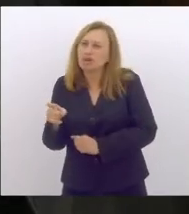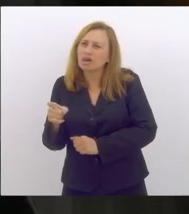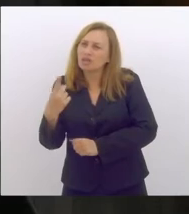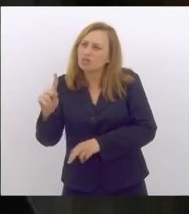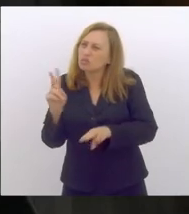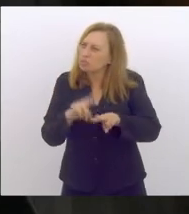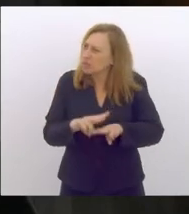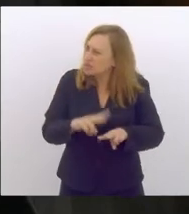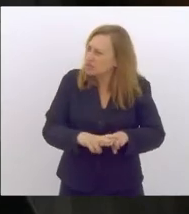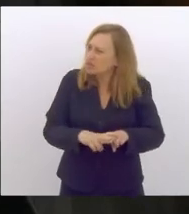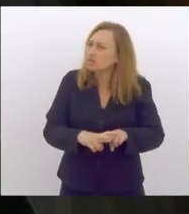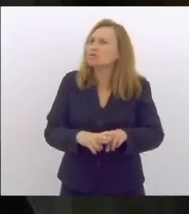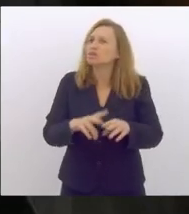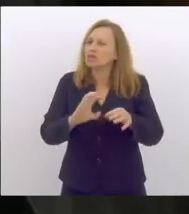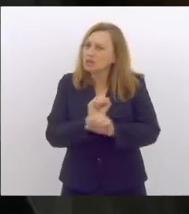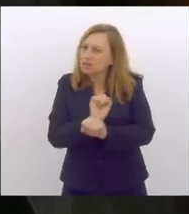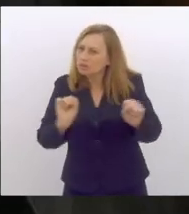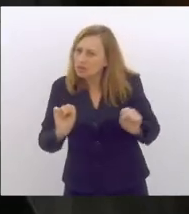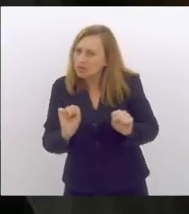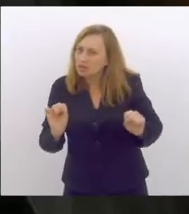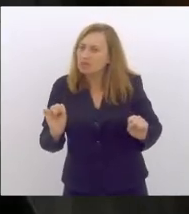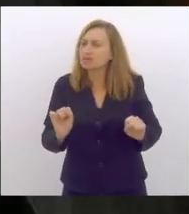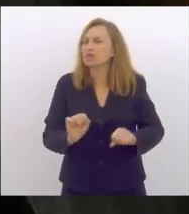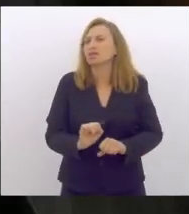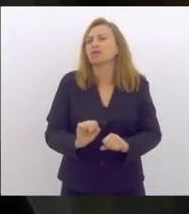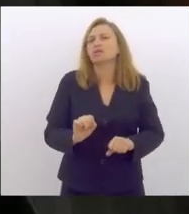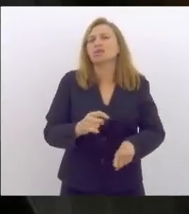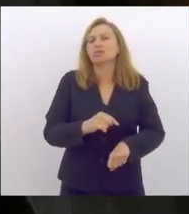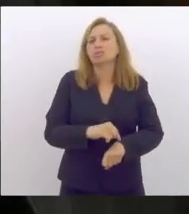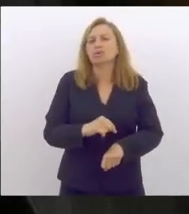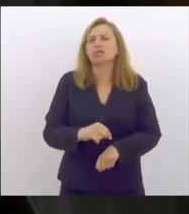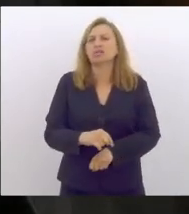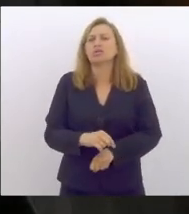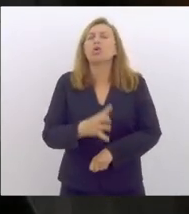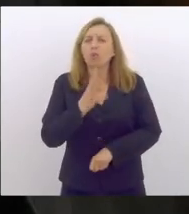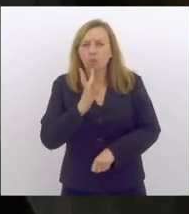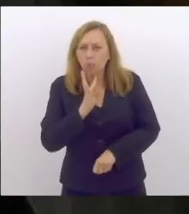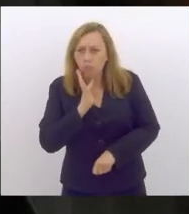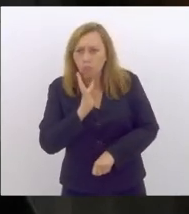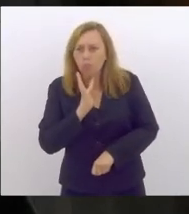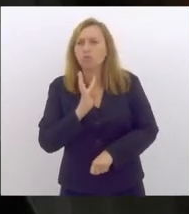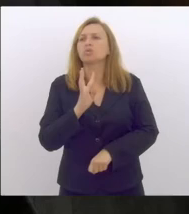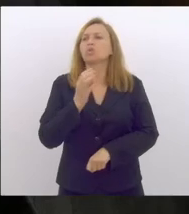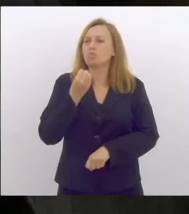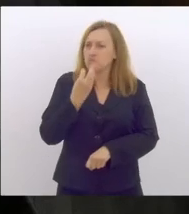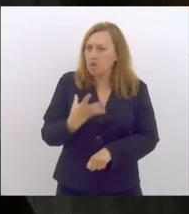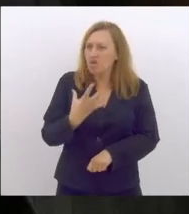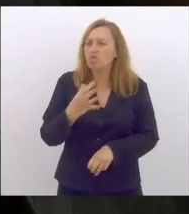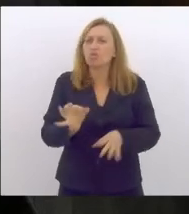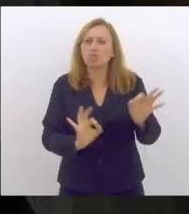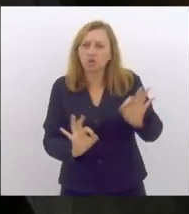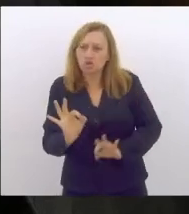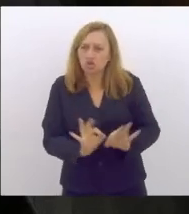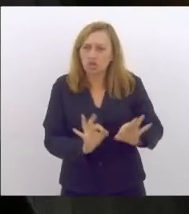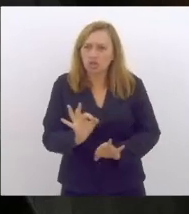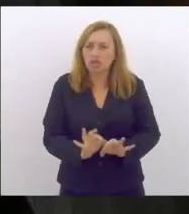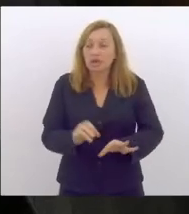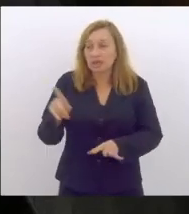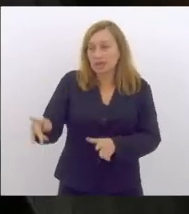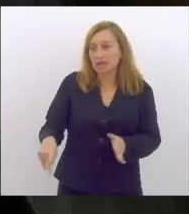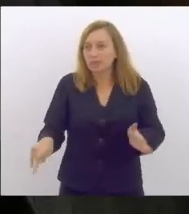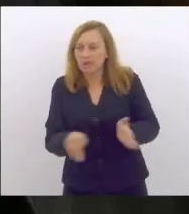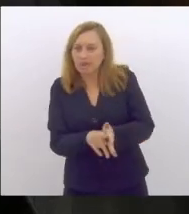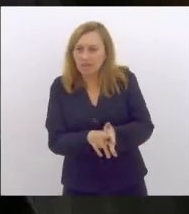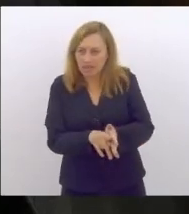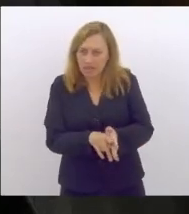sua prisão Ou seja quando sua soltura naquela naquela ocasião conheço é muito bem o projeto do qual ele participa